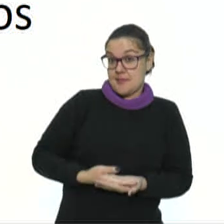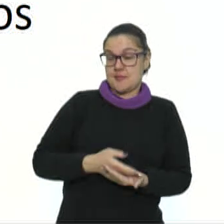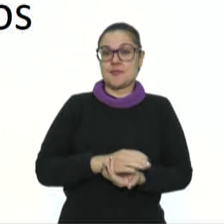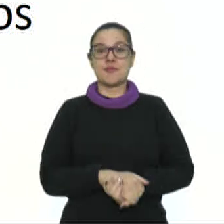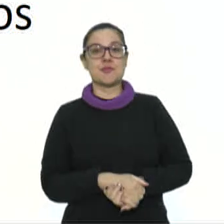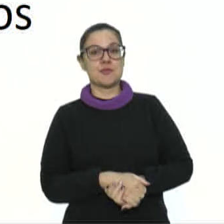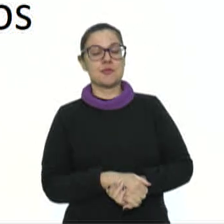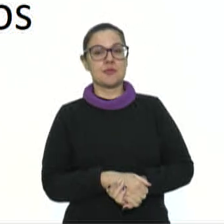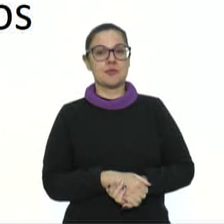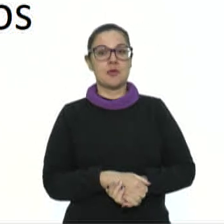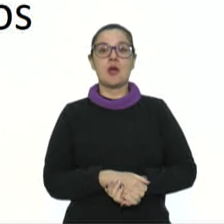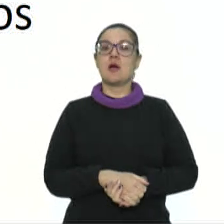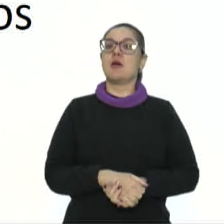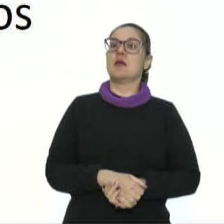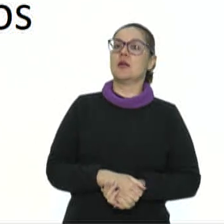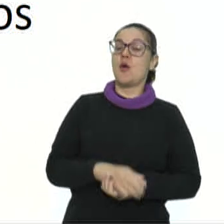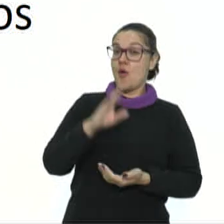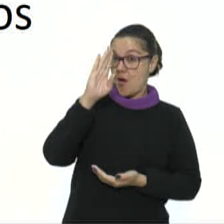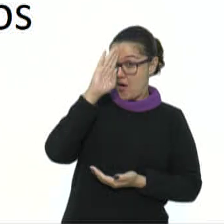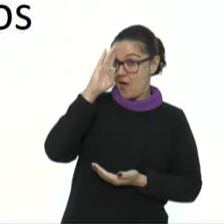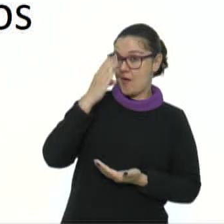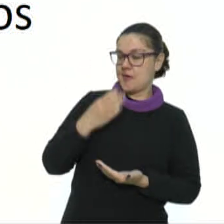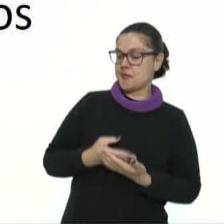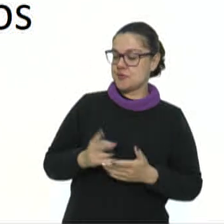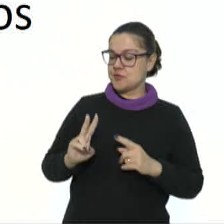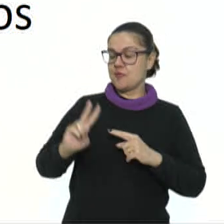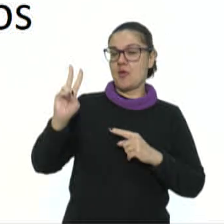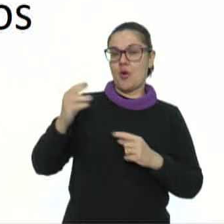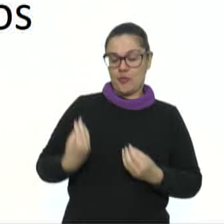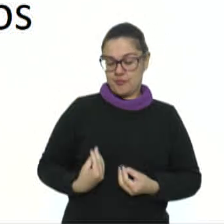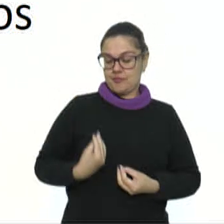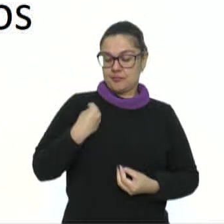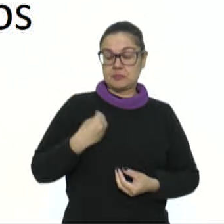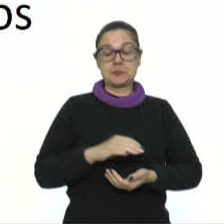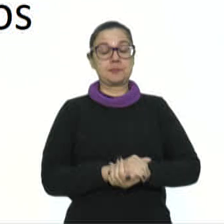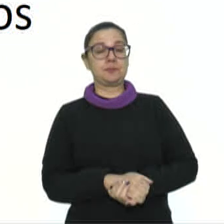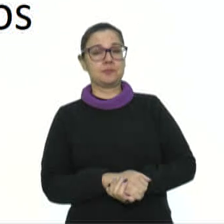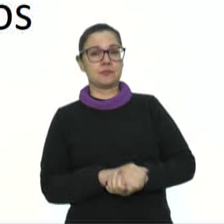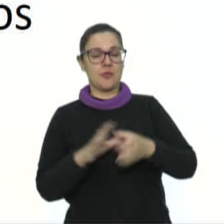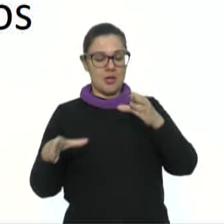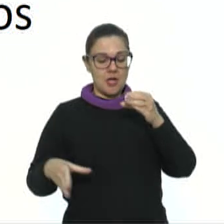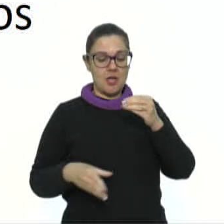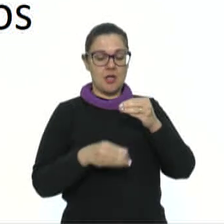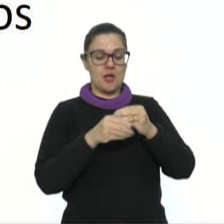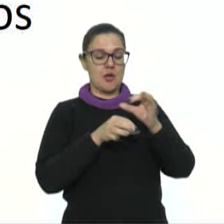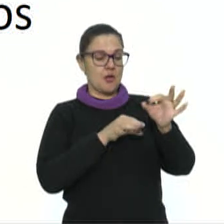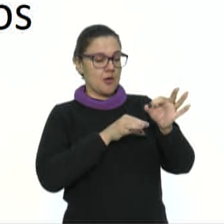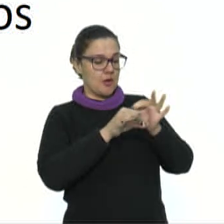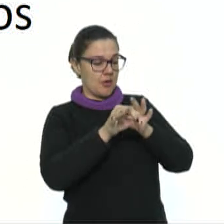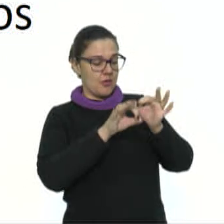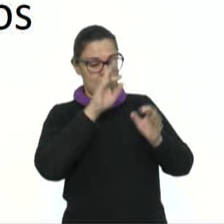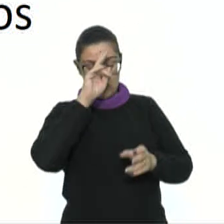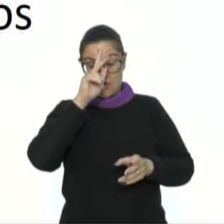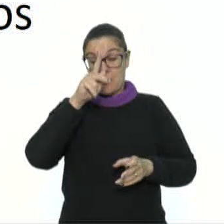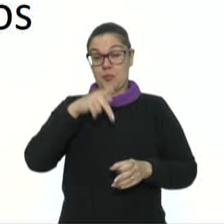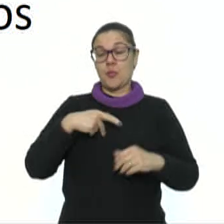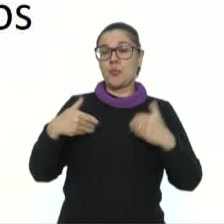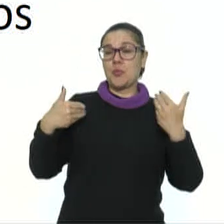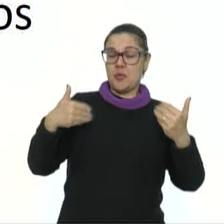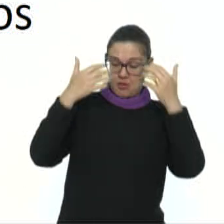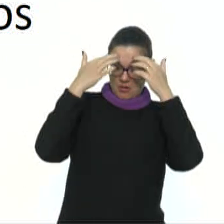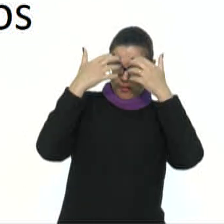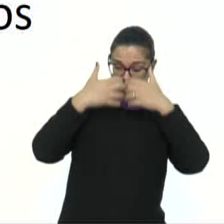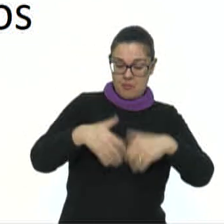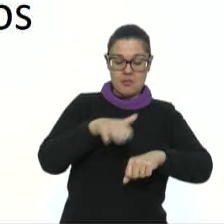tá? Crenças no sentido daquilo que eu tenho como valores dentro de mim, que construiu sobre si mesmo. O que ele pensa sobre